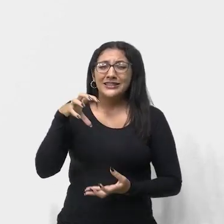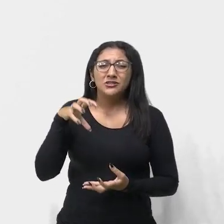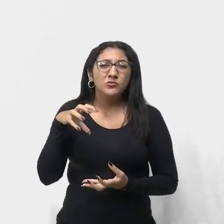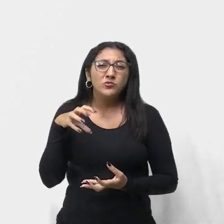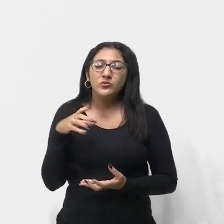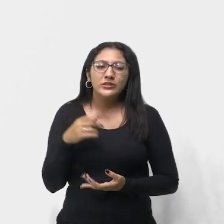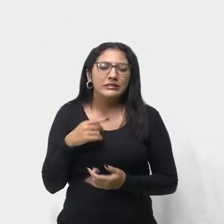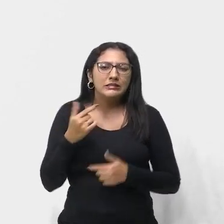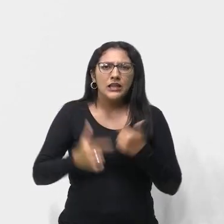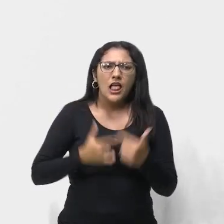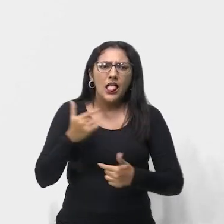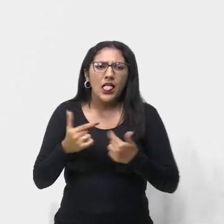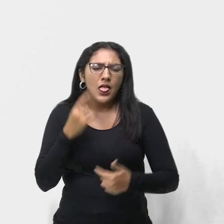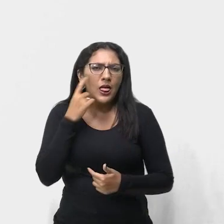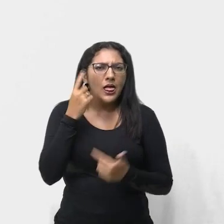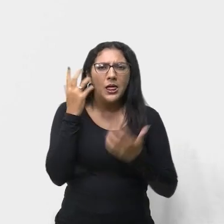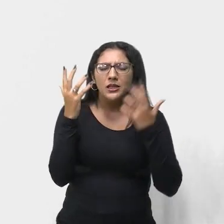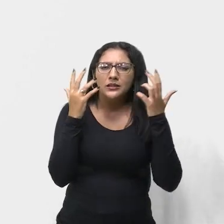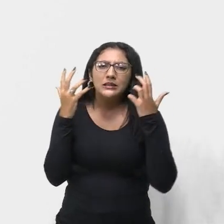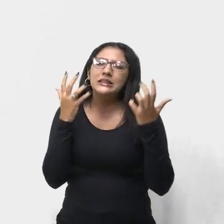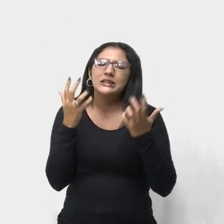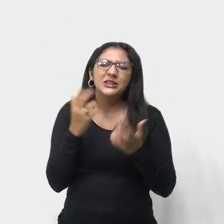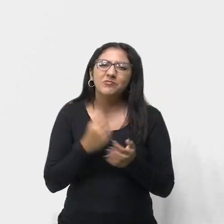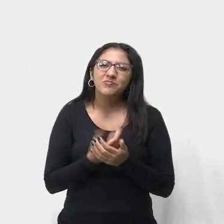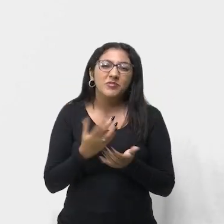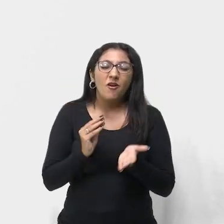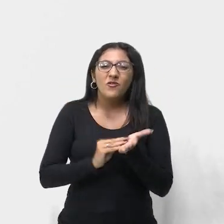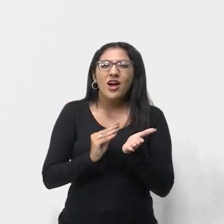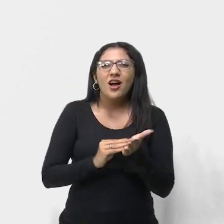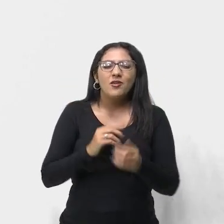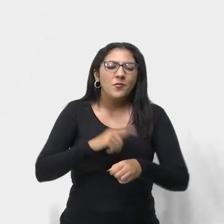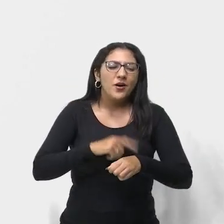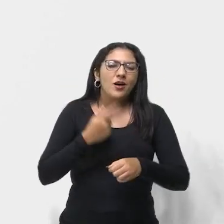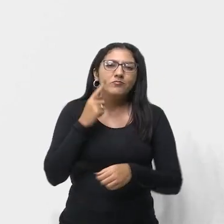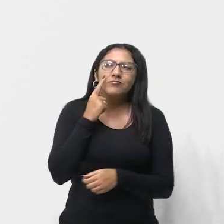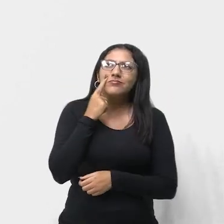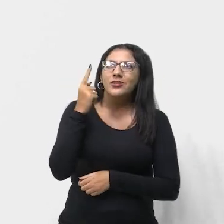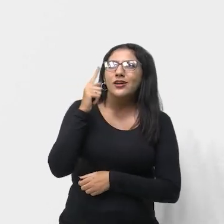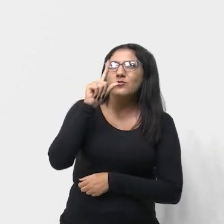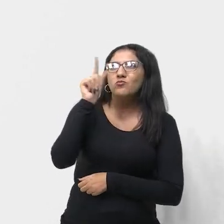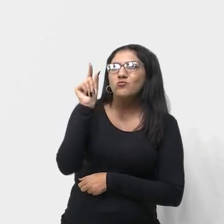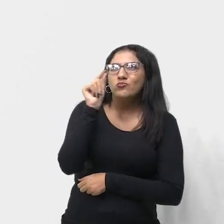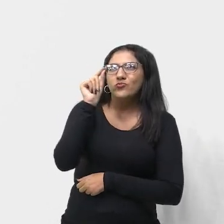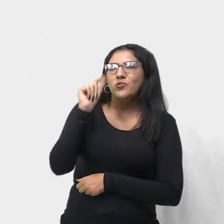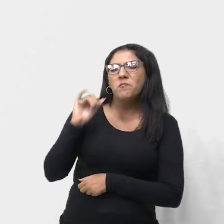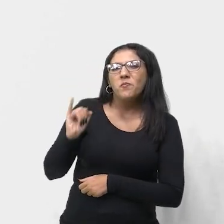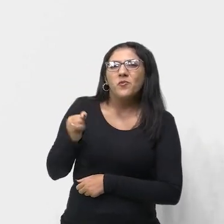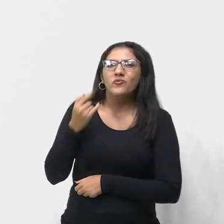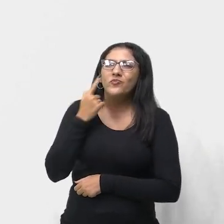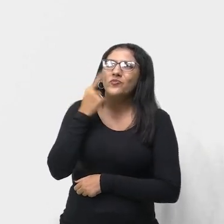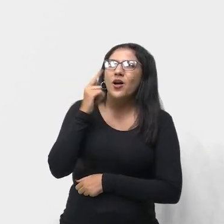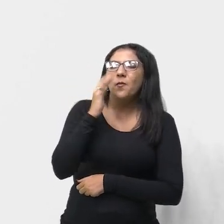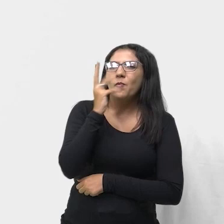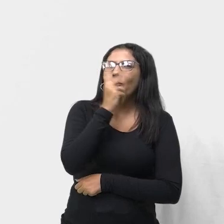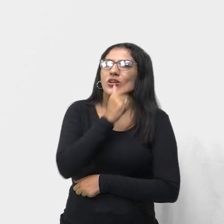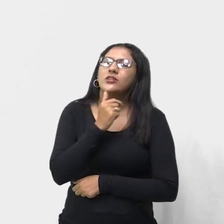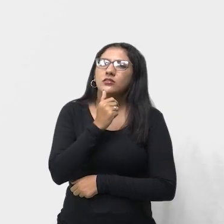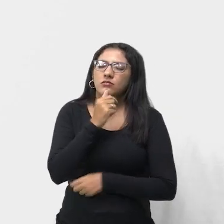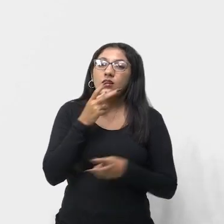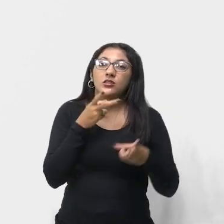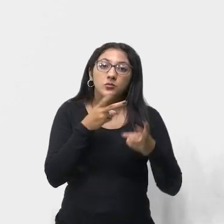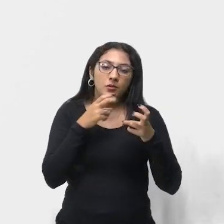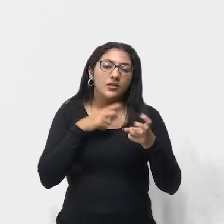não tem tempo de olhar para o céu e ficar admirando a lua, né, gente? Então notem que realmente a gente pode enxergar semelhanças